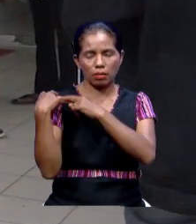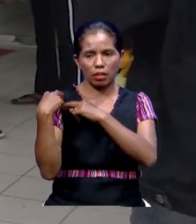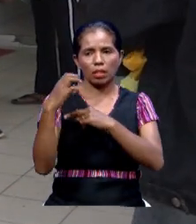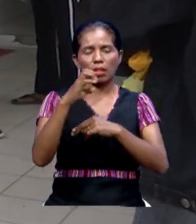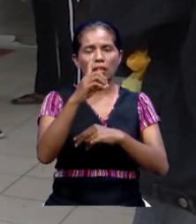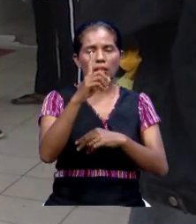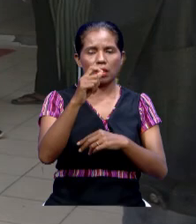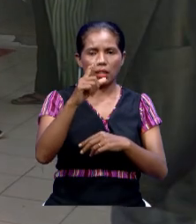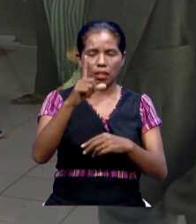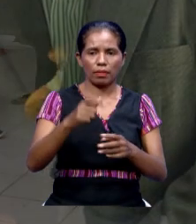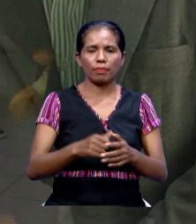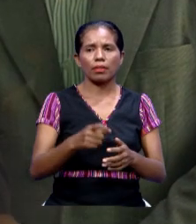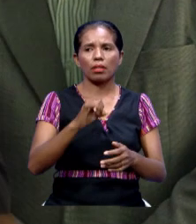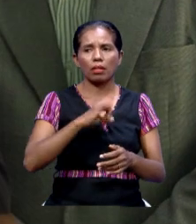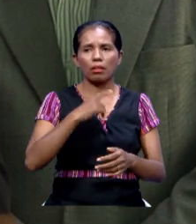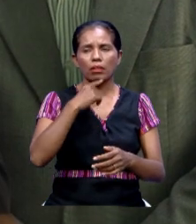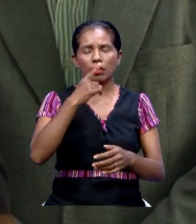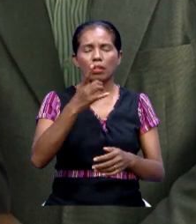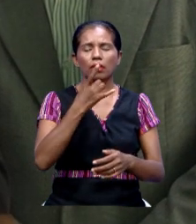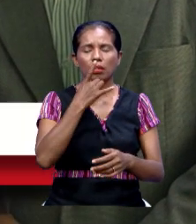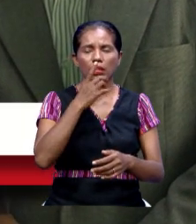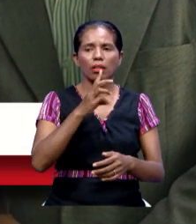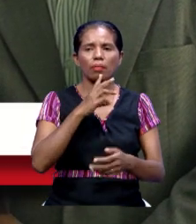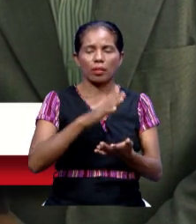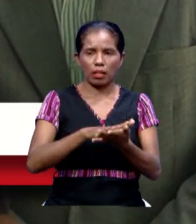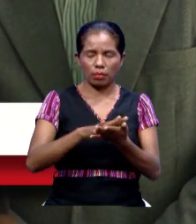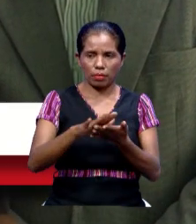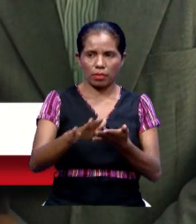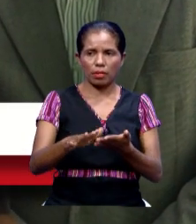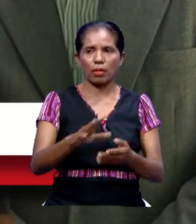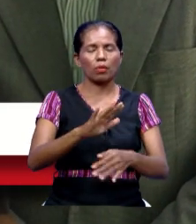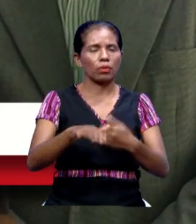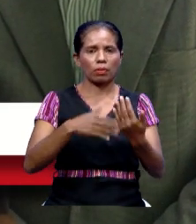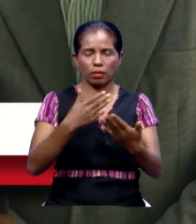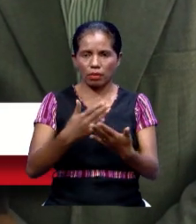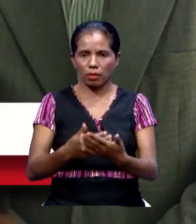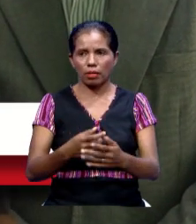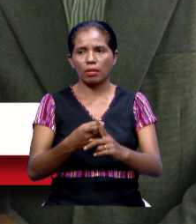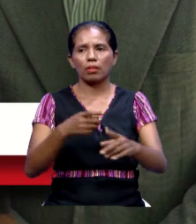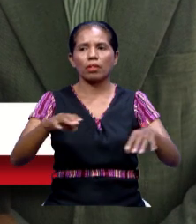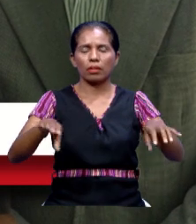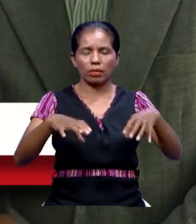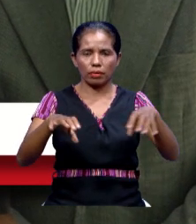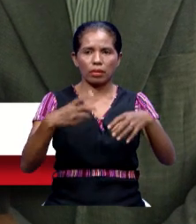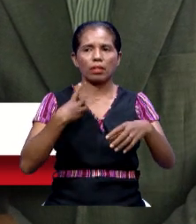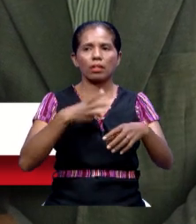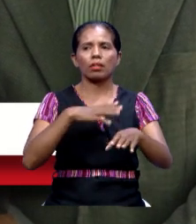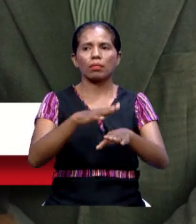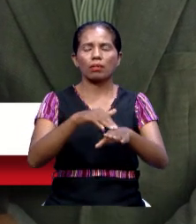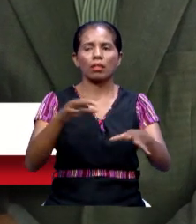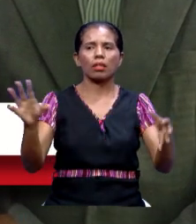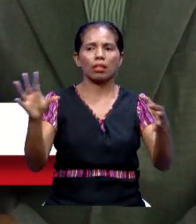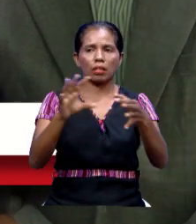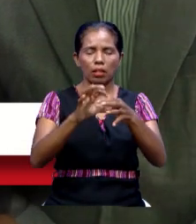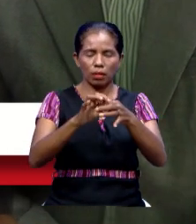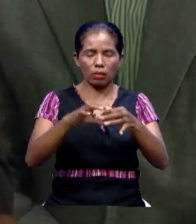Ao carca tu dia na eletricidade, bemos, a boa sane, serviço, ne bem, kita bolo kata liga ho